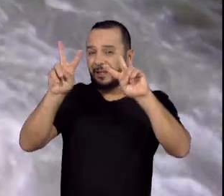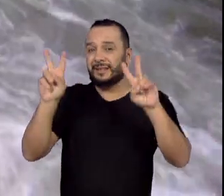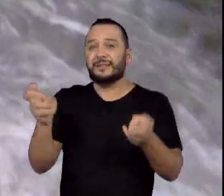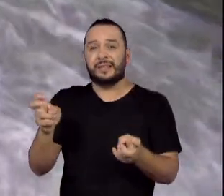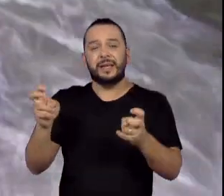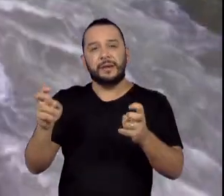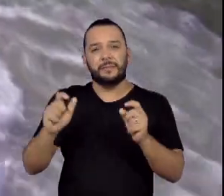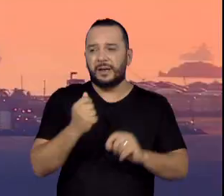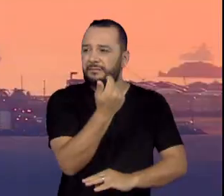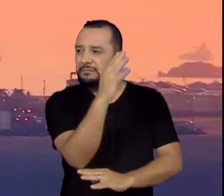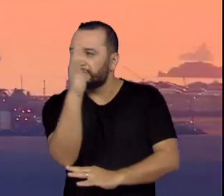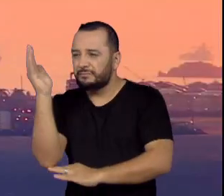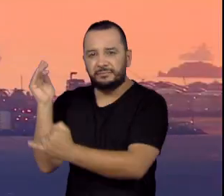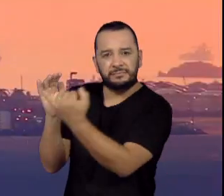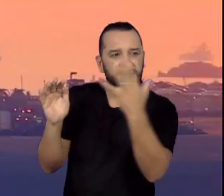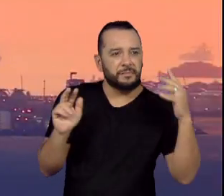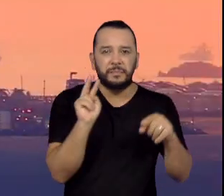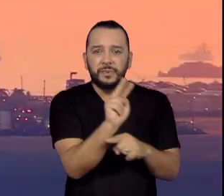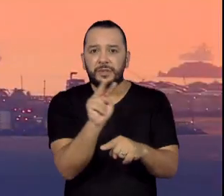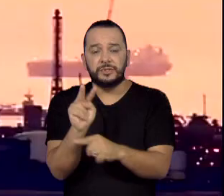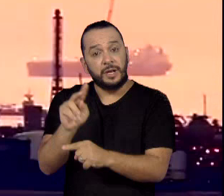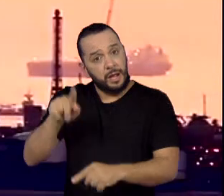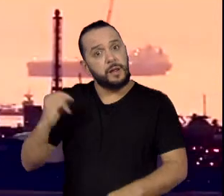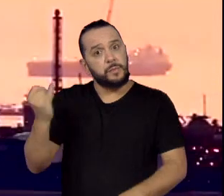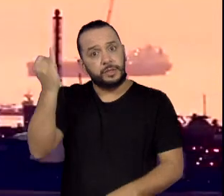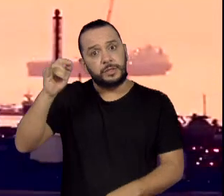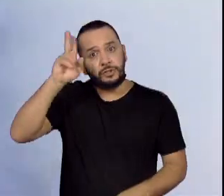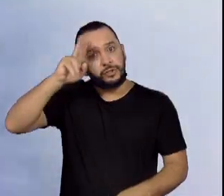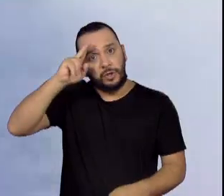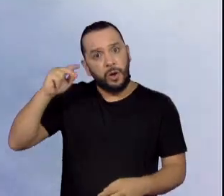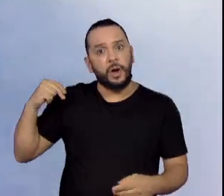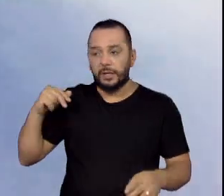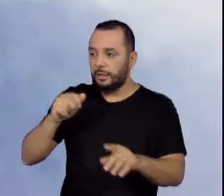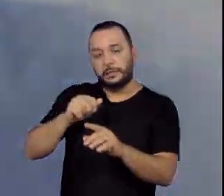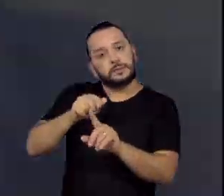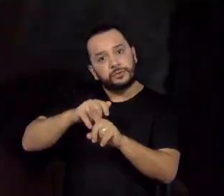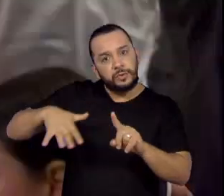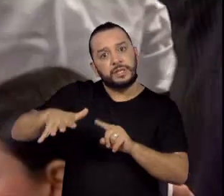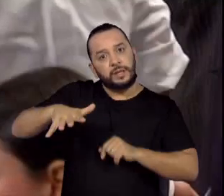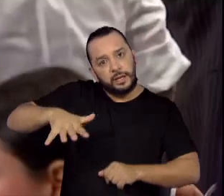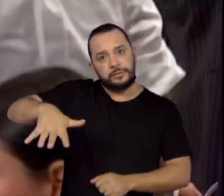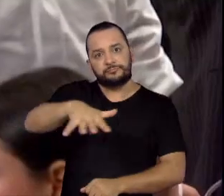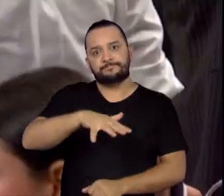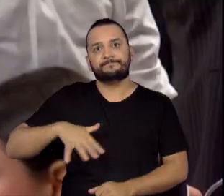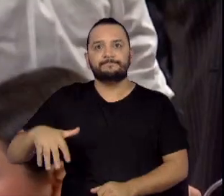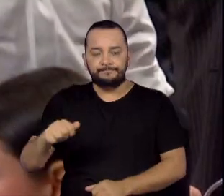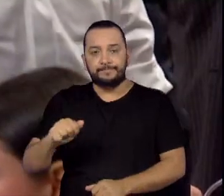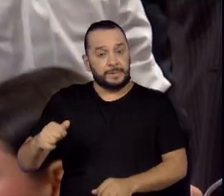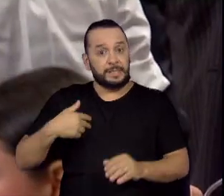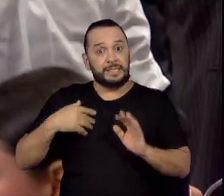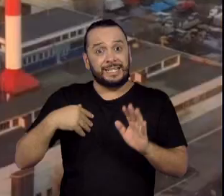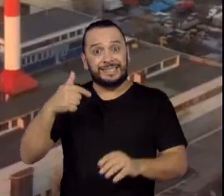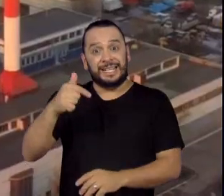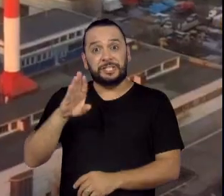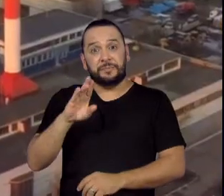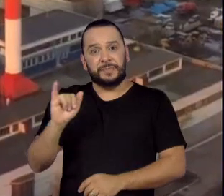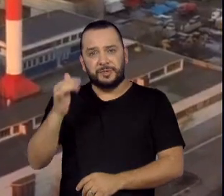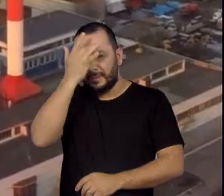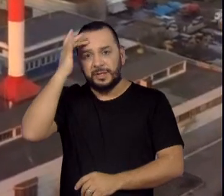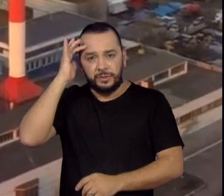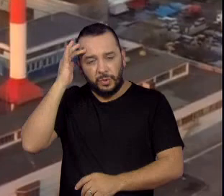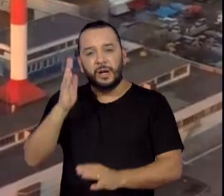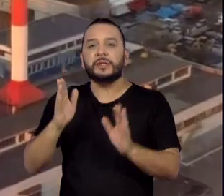importância nunca antes vista na história da humanidade. Mais de 7 bilhões de habitantes estão